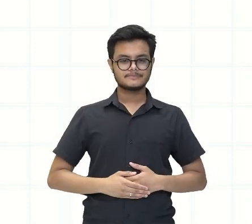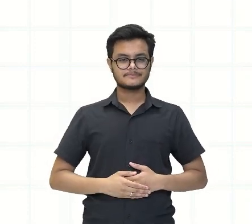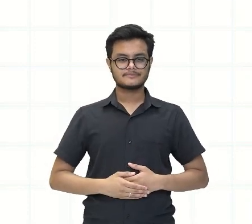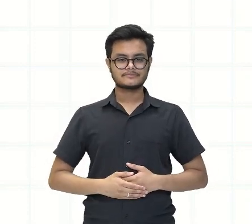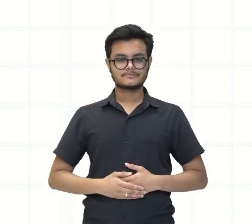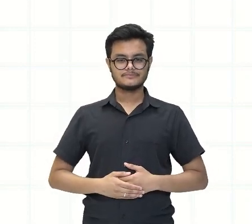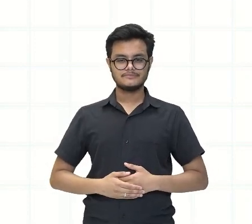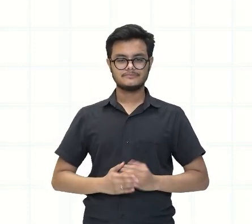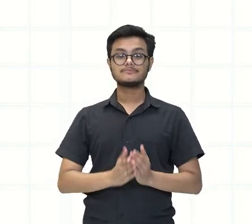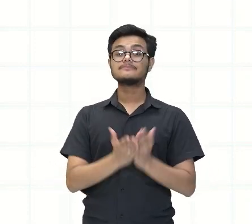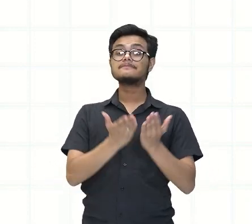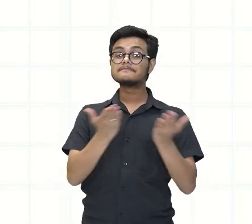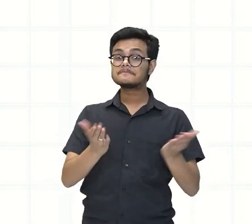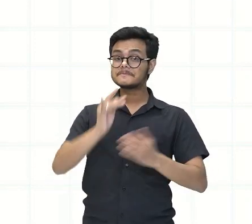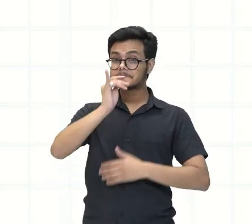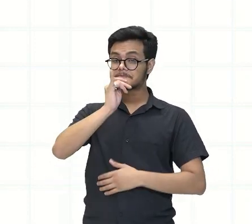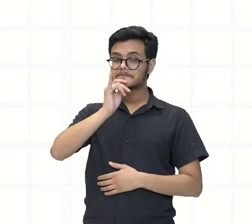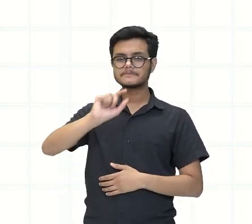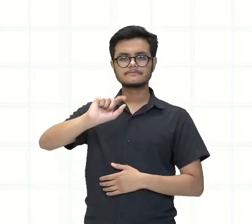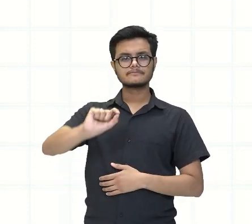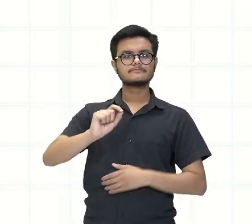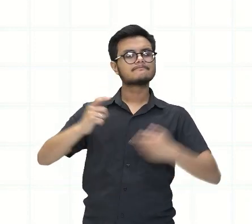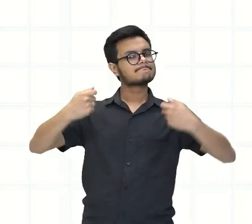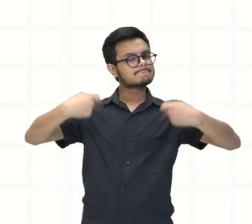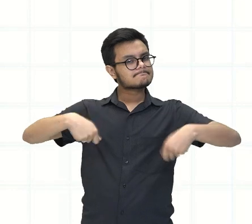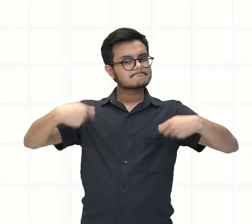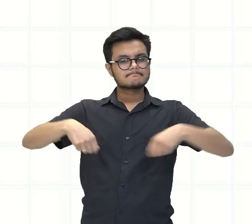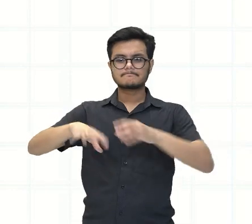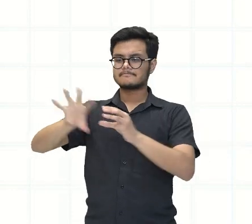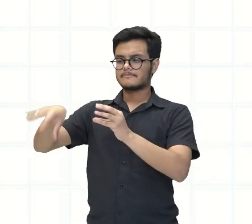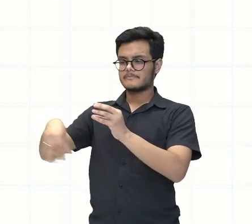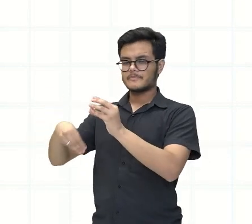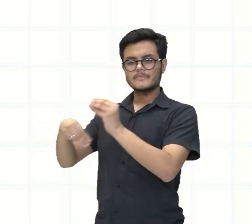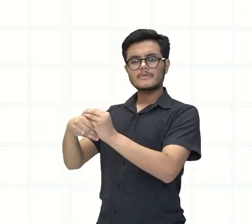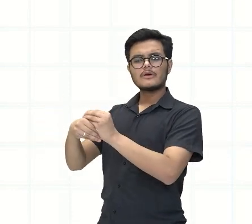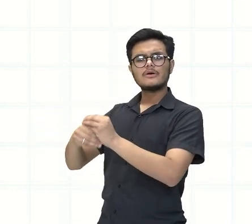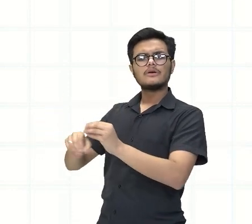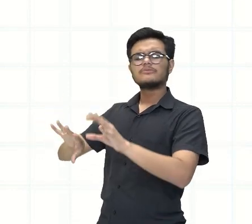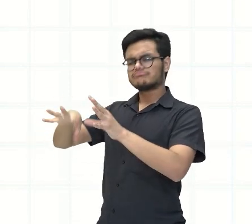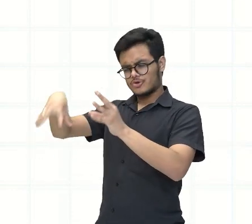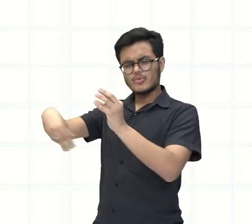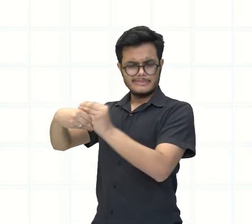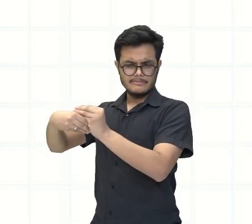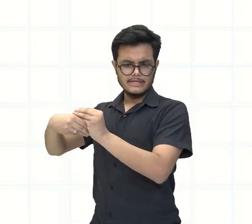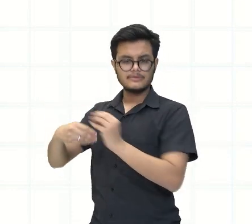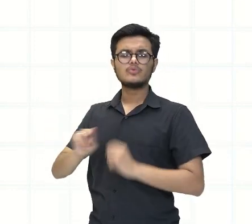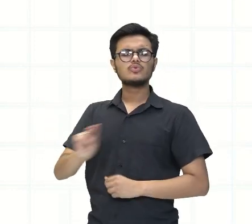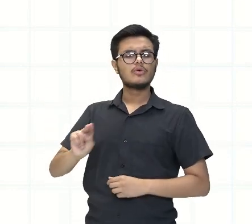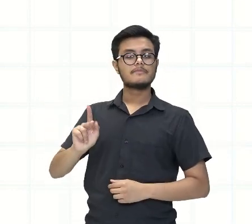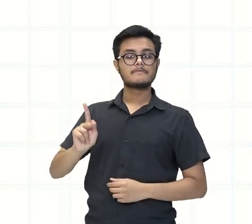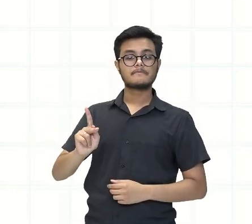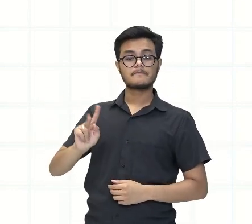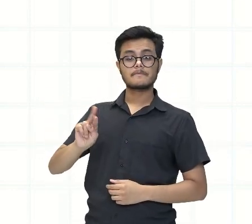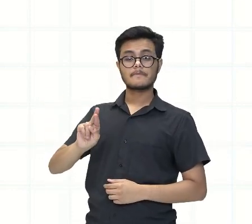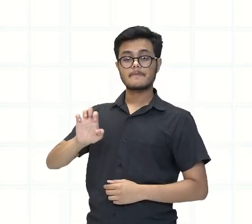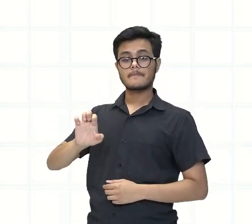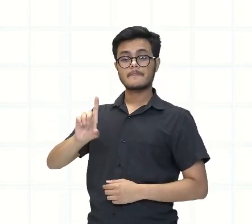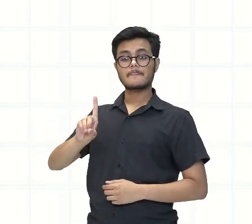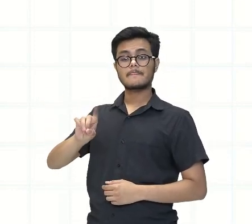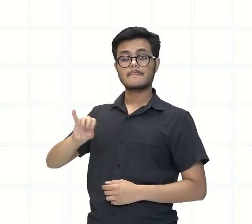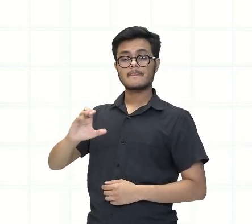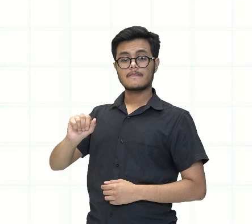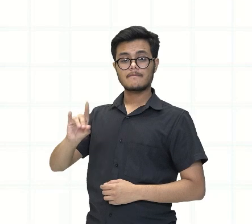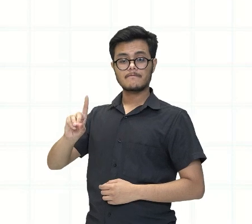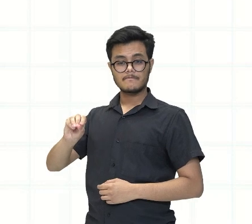eu vou olhar apenas para o meu predicado, tá bom? E aí, aquele meu verbo que eu